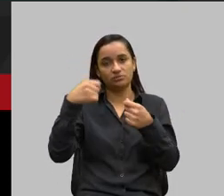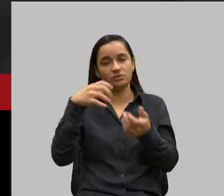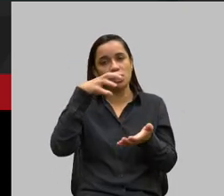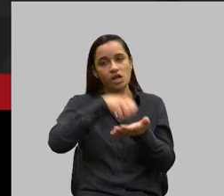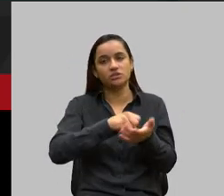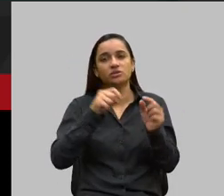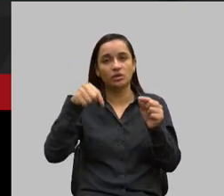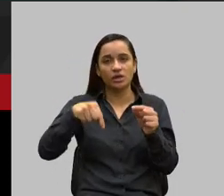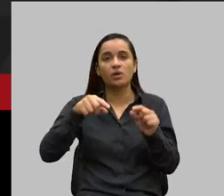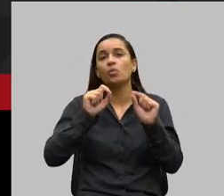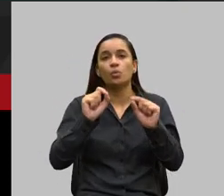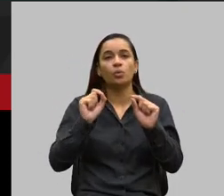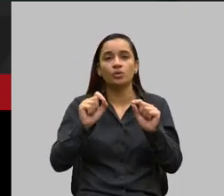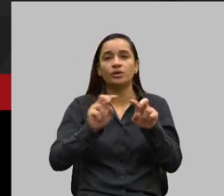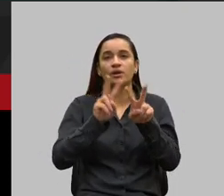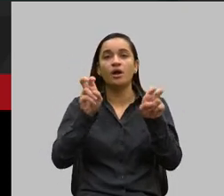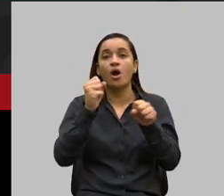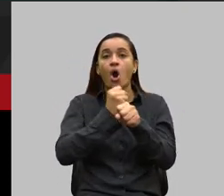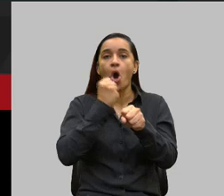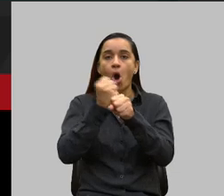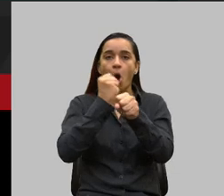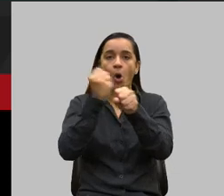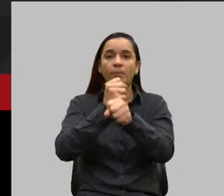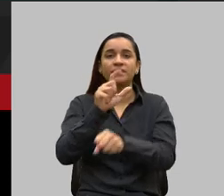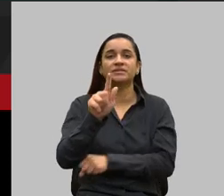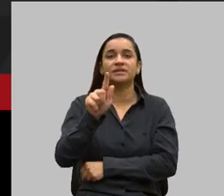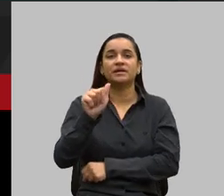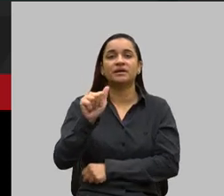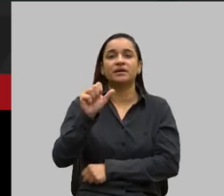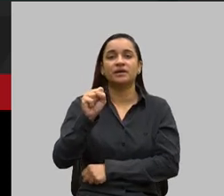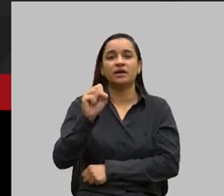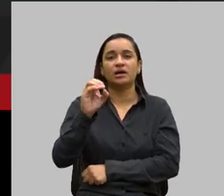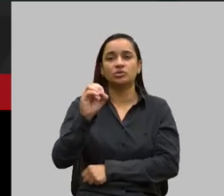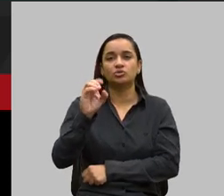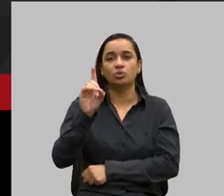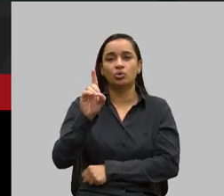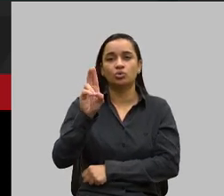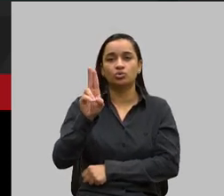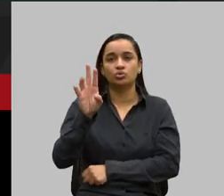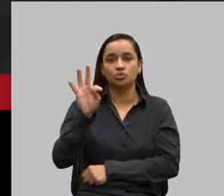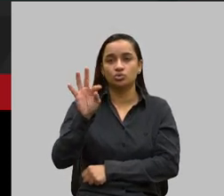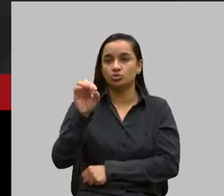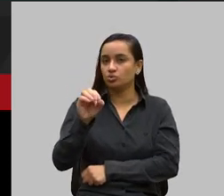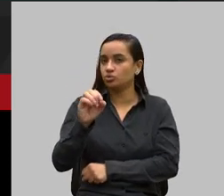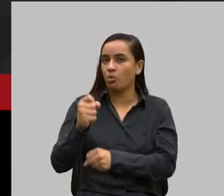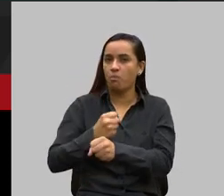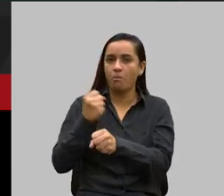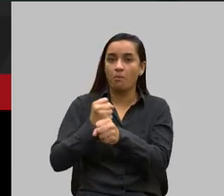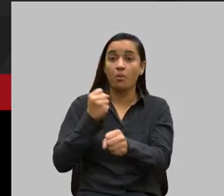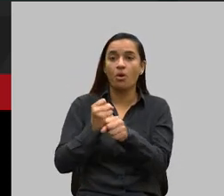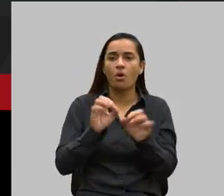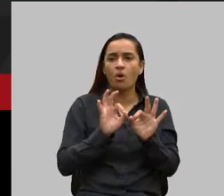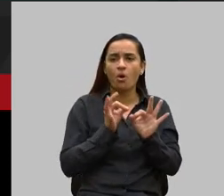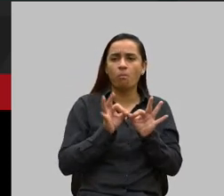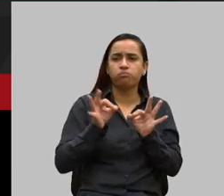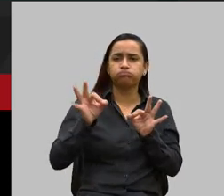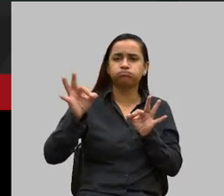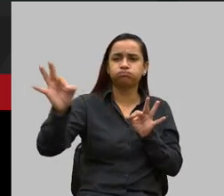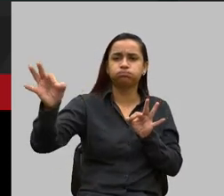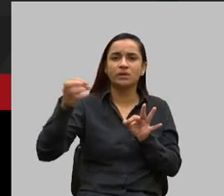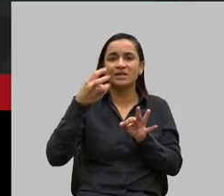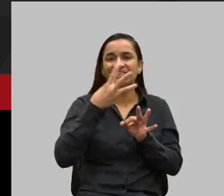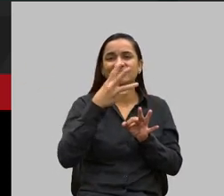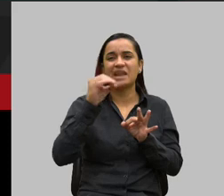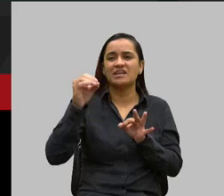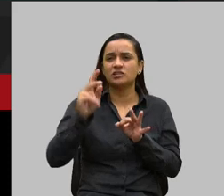gasoduto centrooeste estão a todo vapor né serão 300 km de rede de distribuição